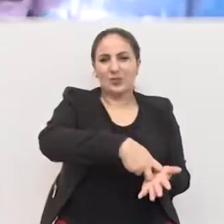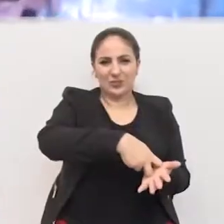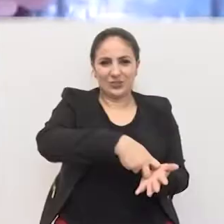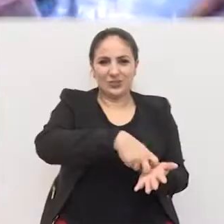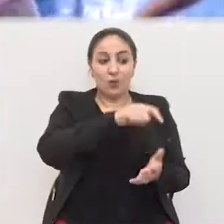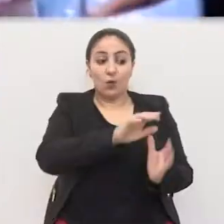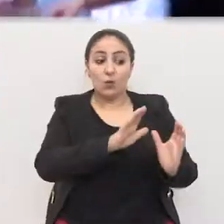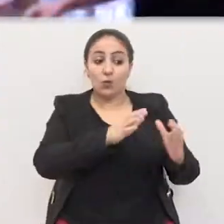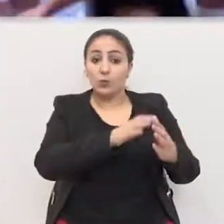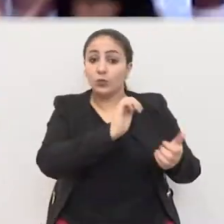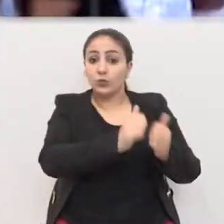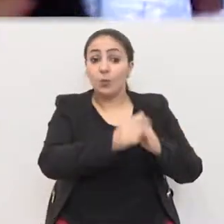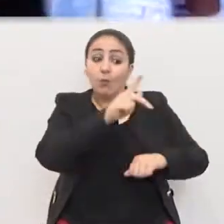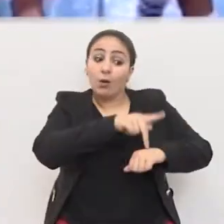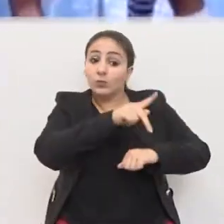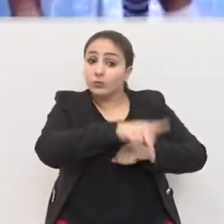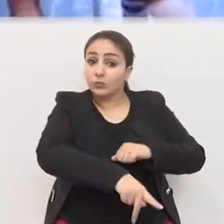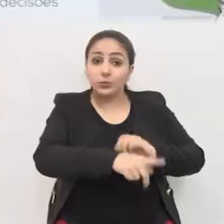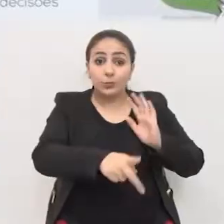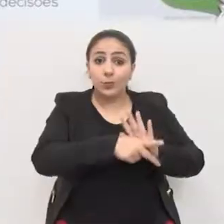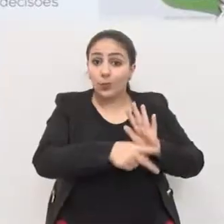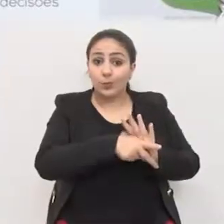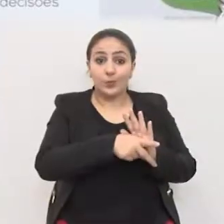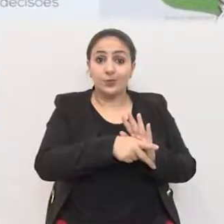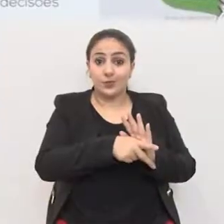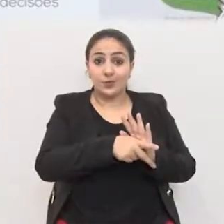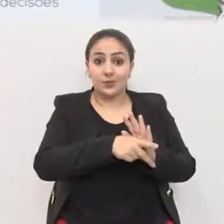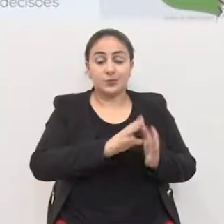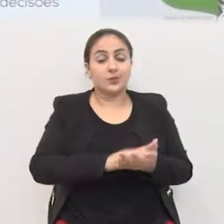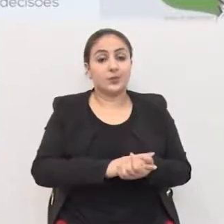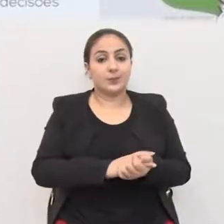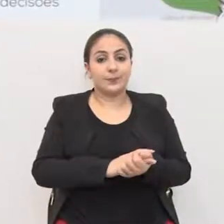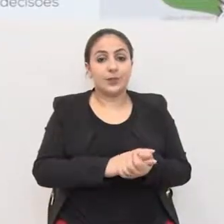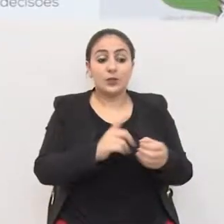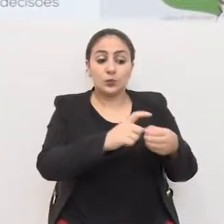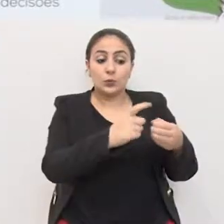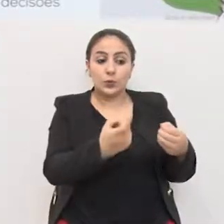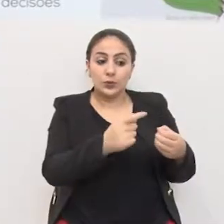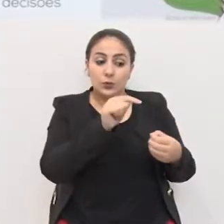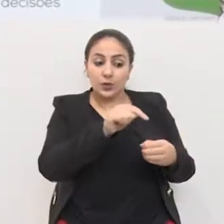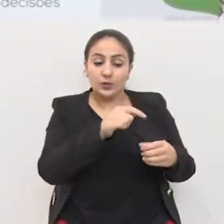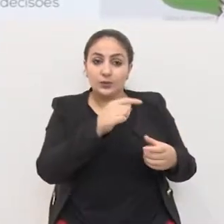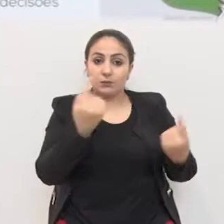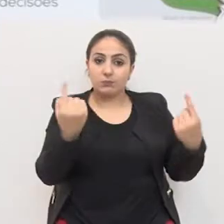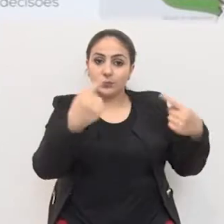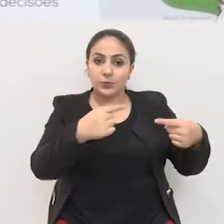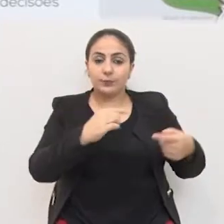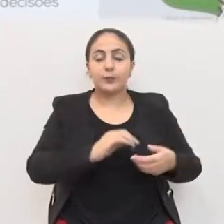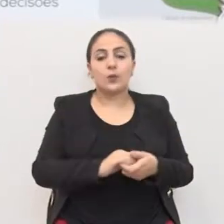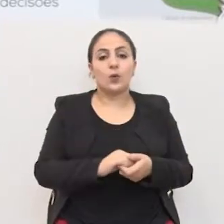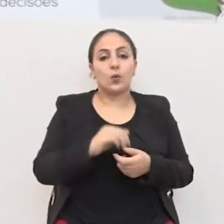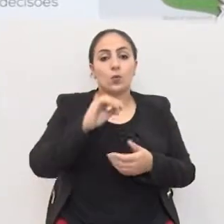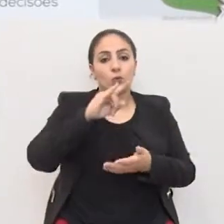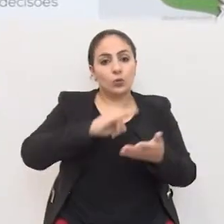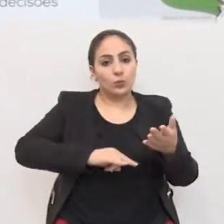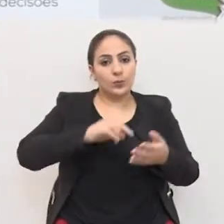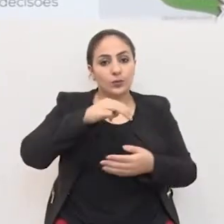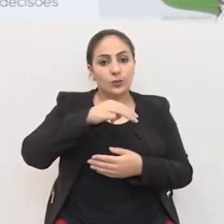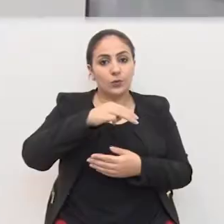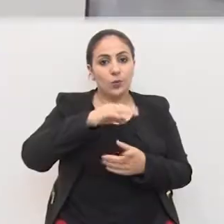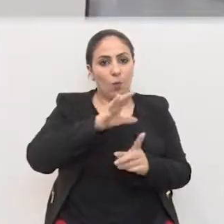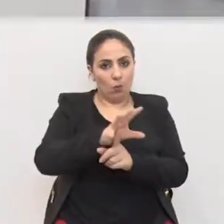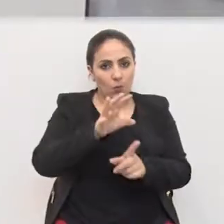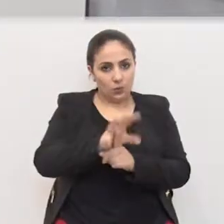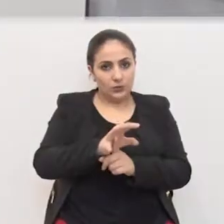sua eliminação do campeonato. Um documento de repúdio, organizado pelo vereador Roberto Gabriel